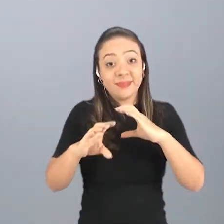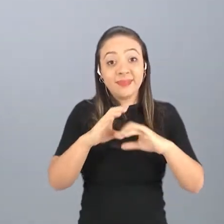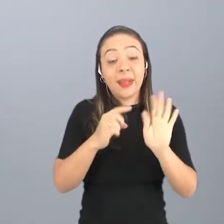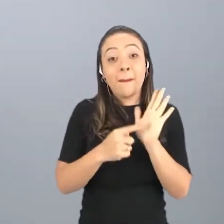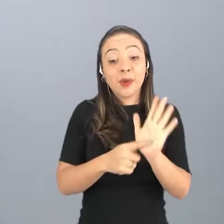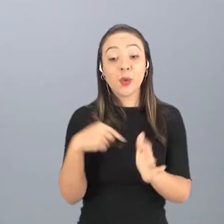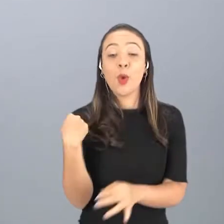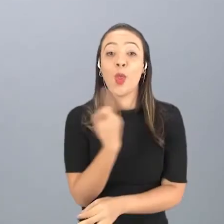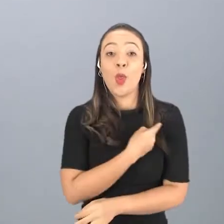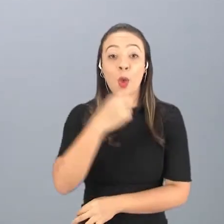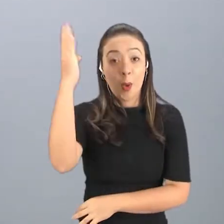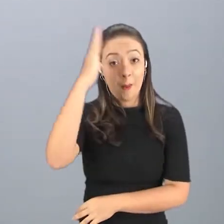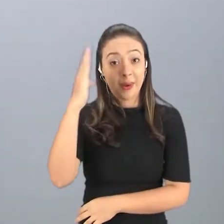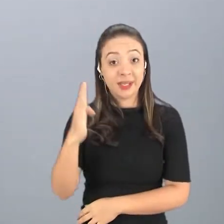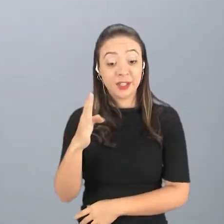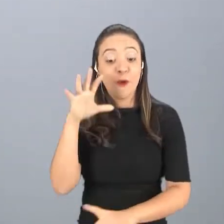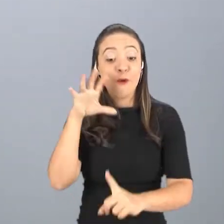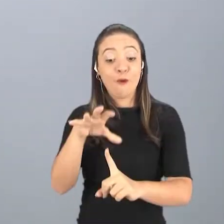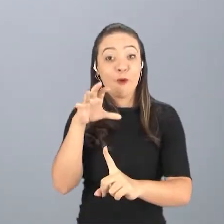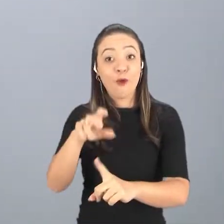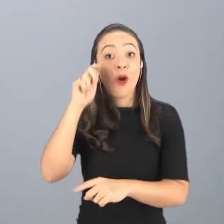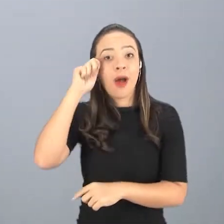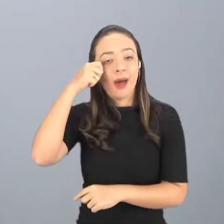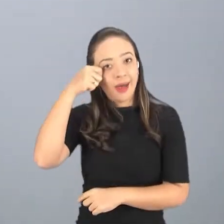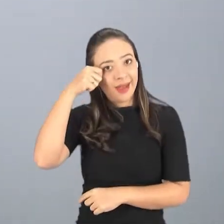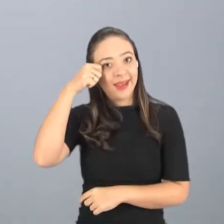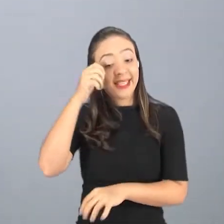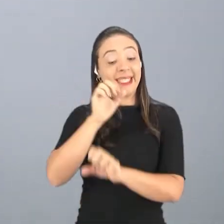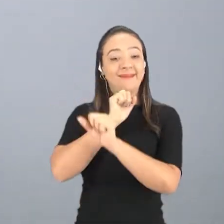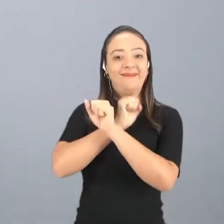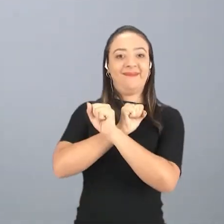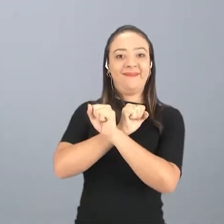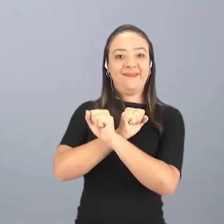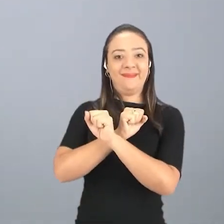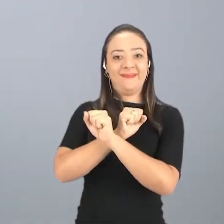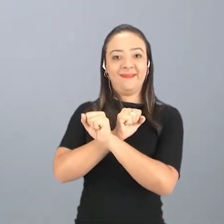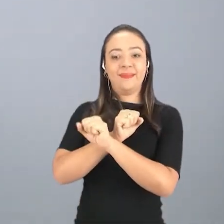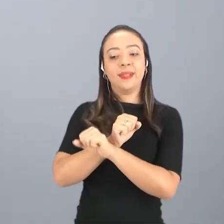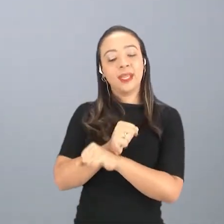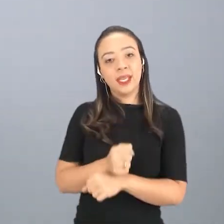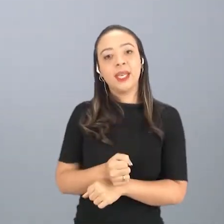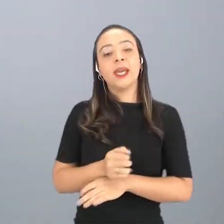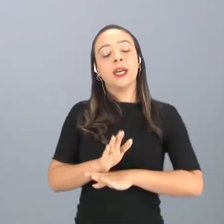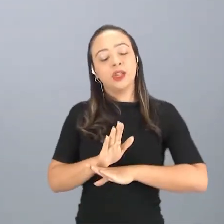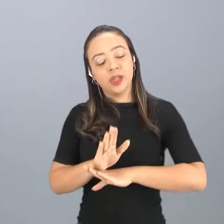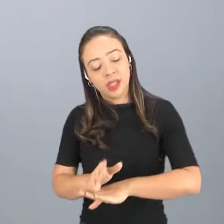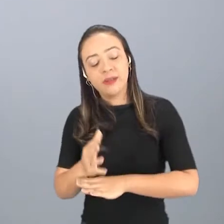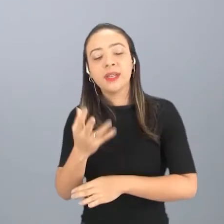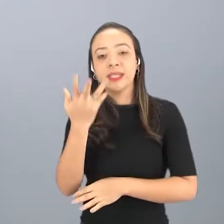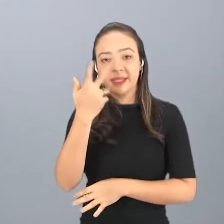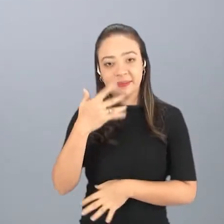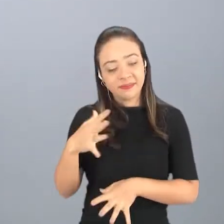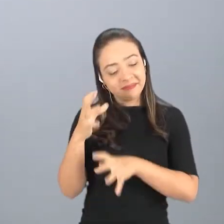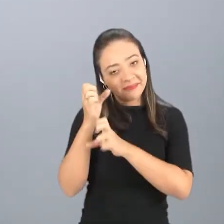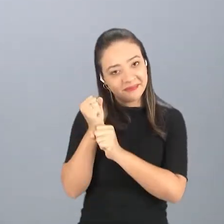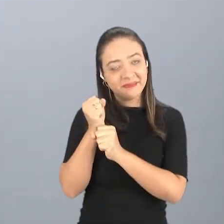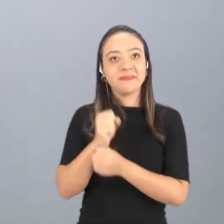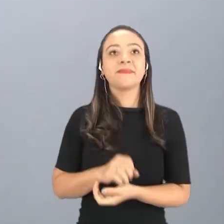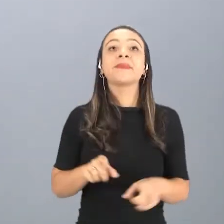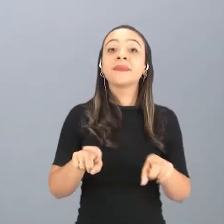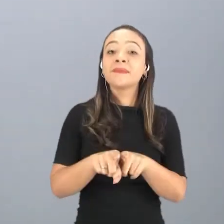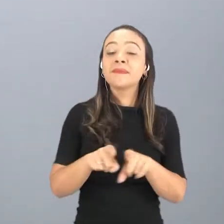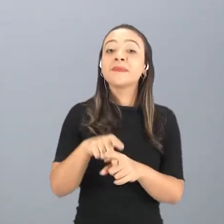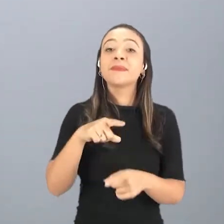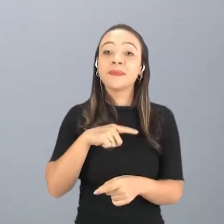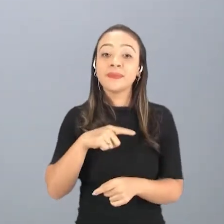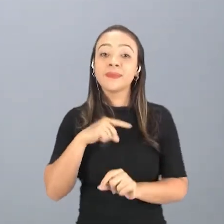pelas escravas negras, né? Que faziam para as crianças dormirem, para os bebês dormirem. Outras canções também